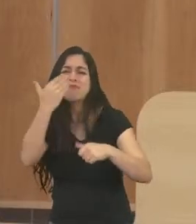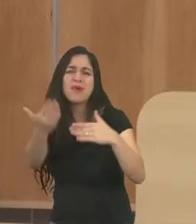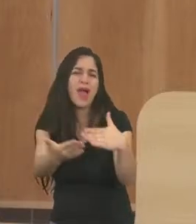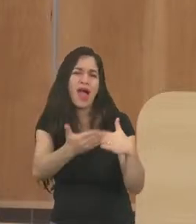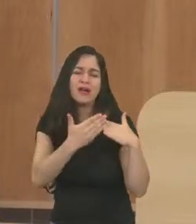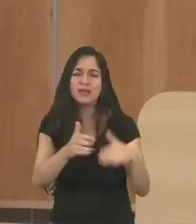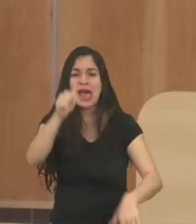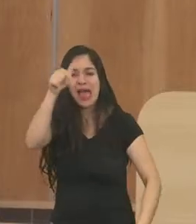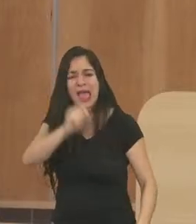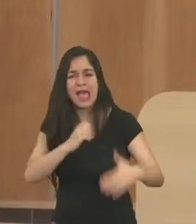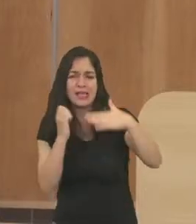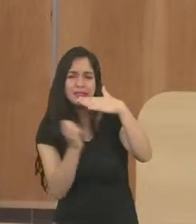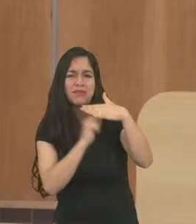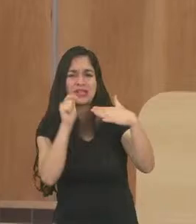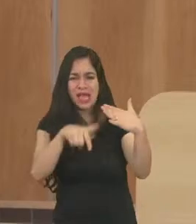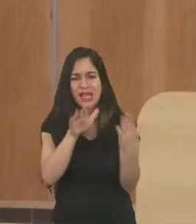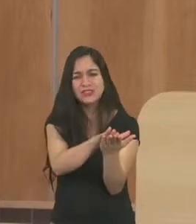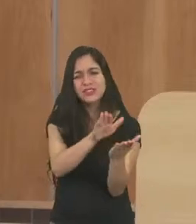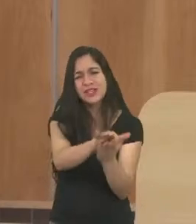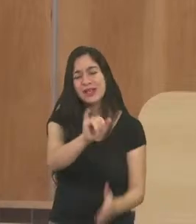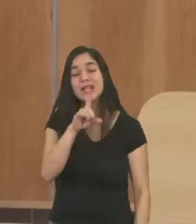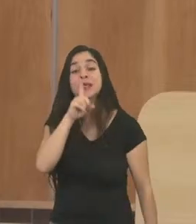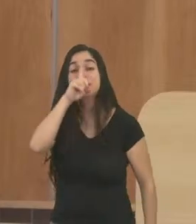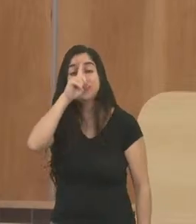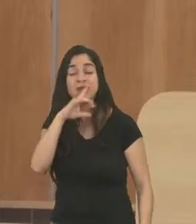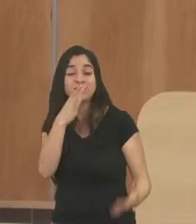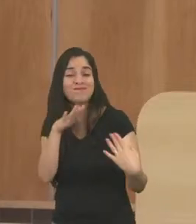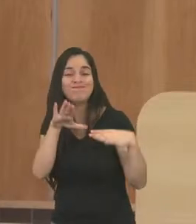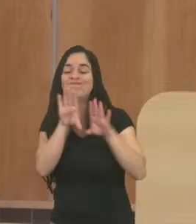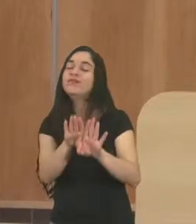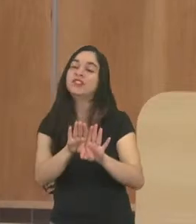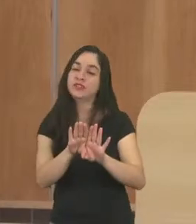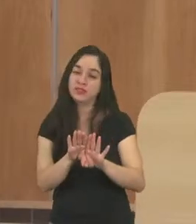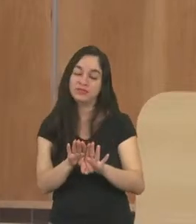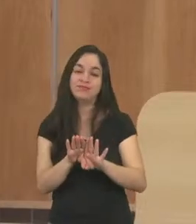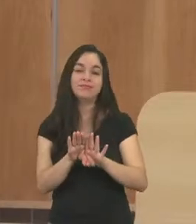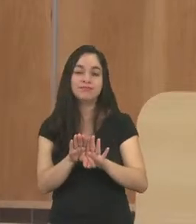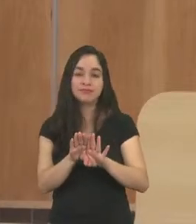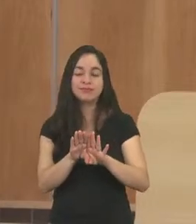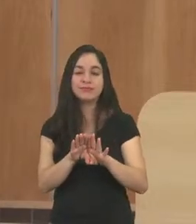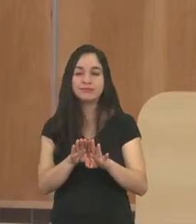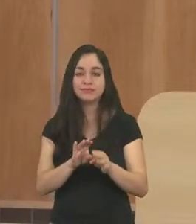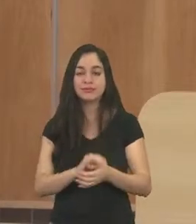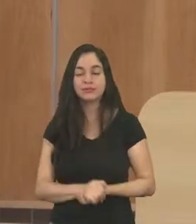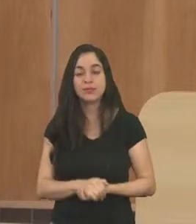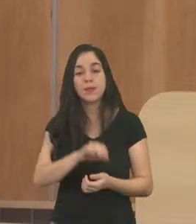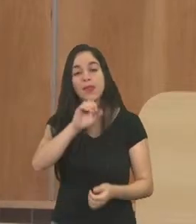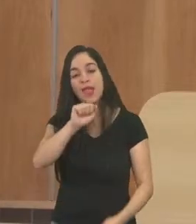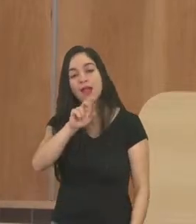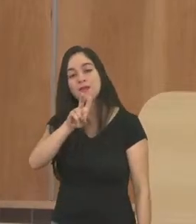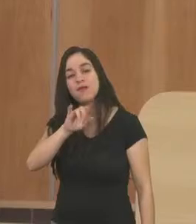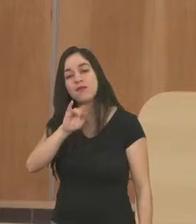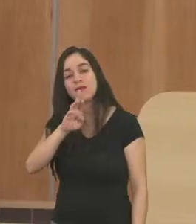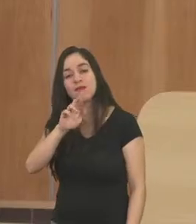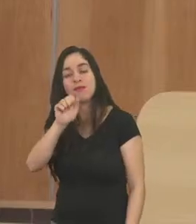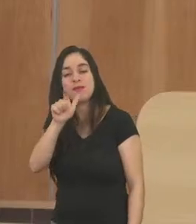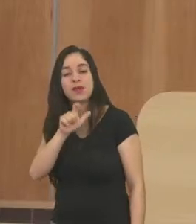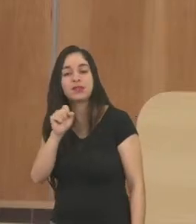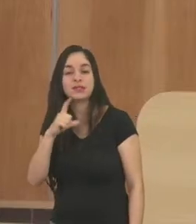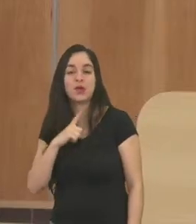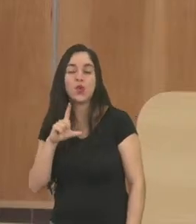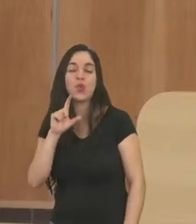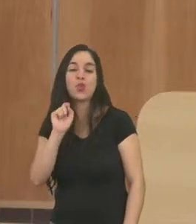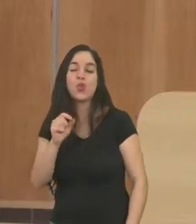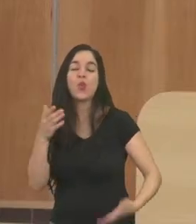município está correndo o risco de fechar, até pelos argumentos técnicos. A Avibraz tem hoje cerca de